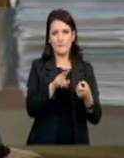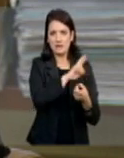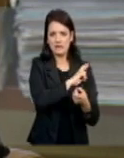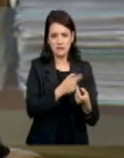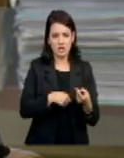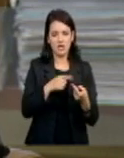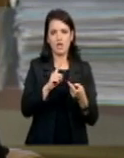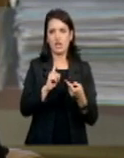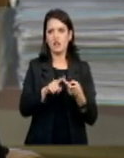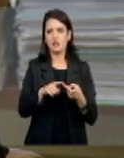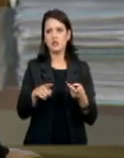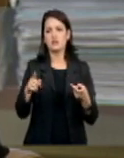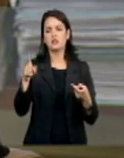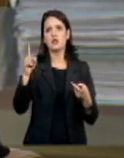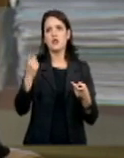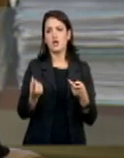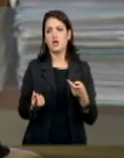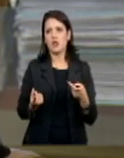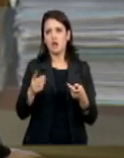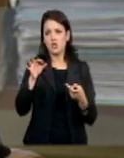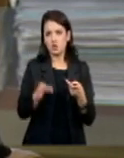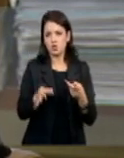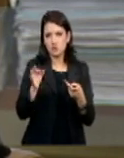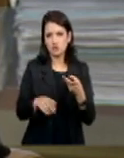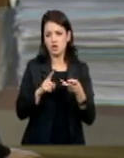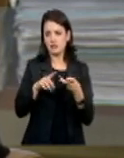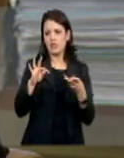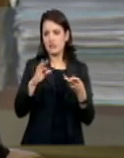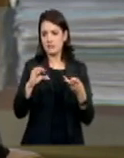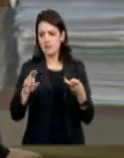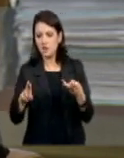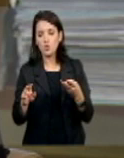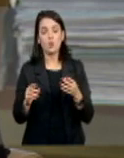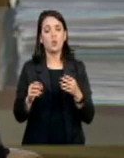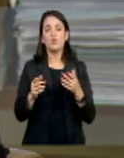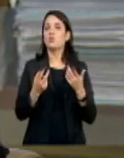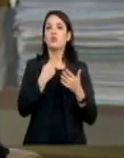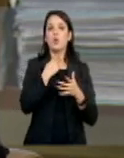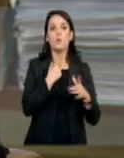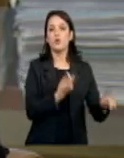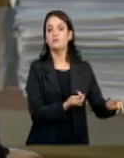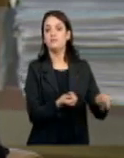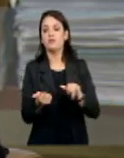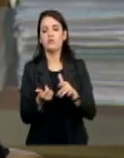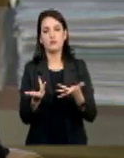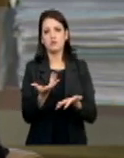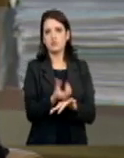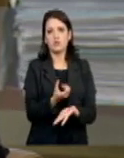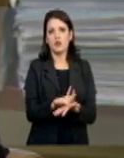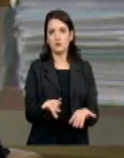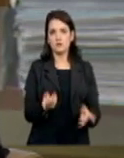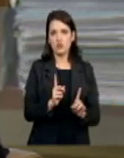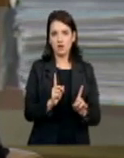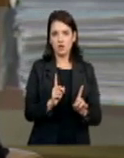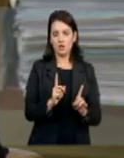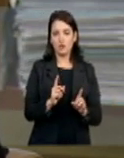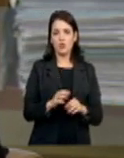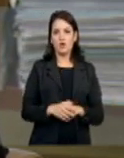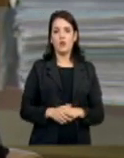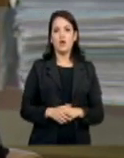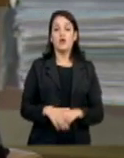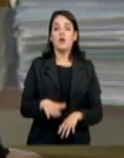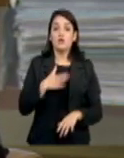de contas as informações que lhe tenham sido solicitadas não obstante a minha posição pessoal em relação ao terem